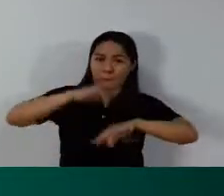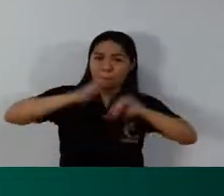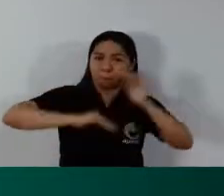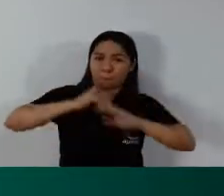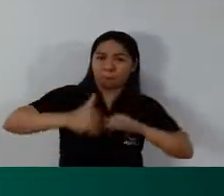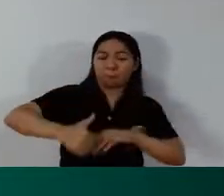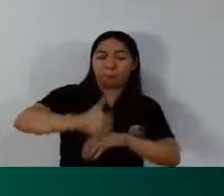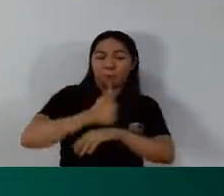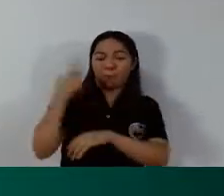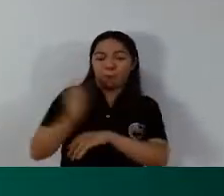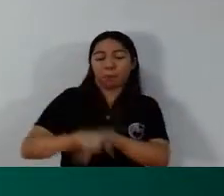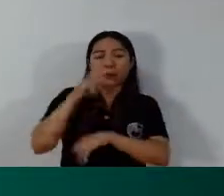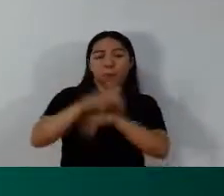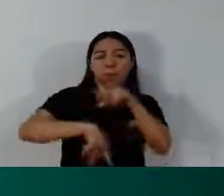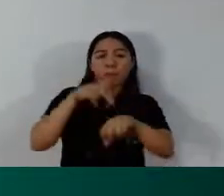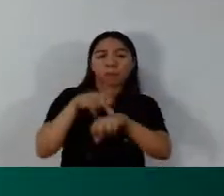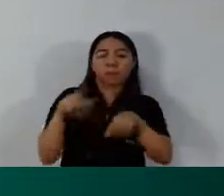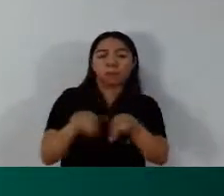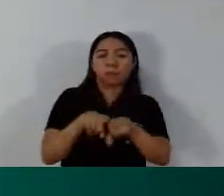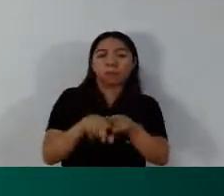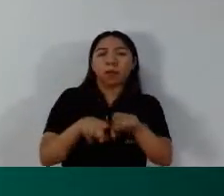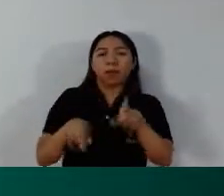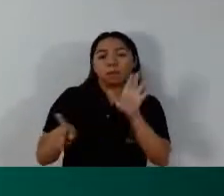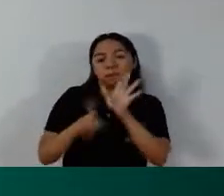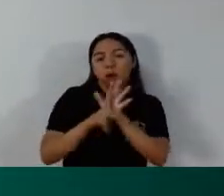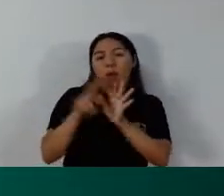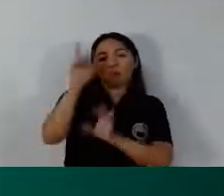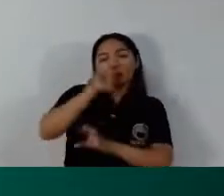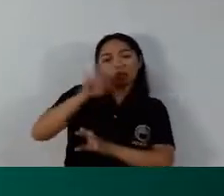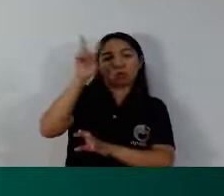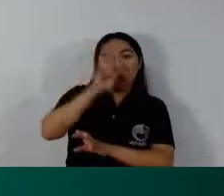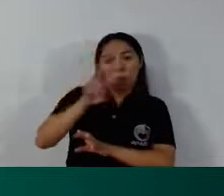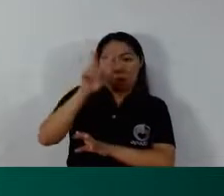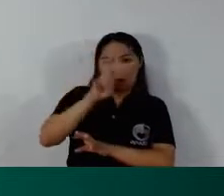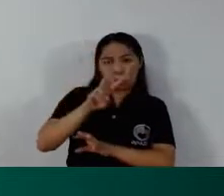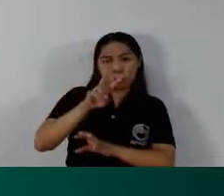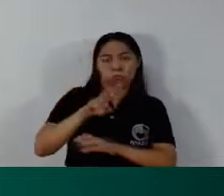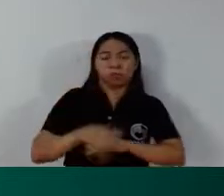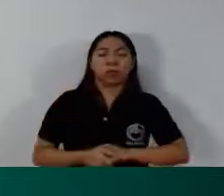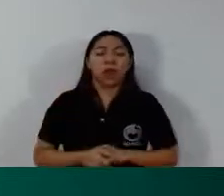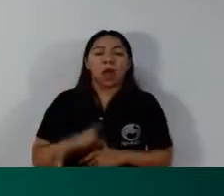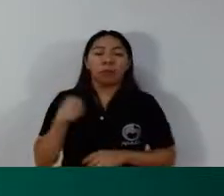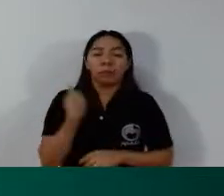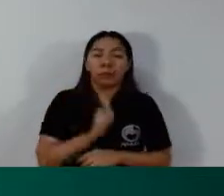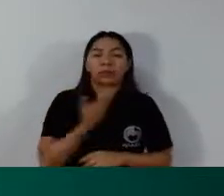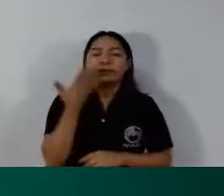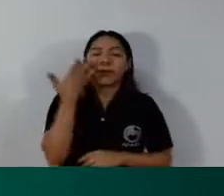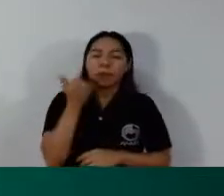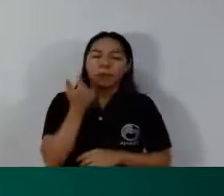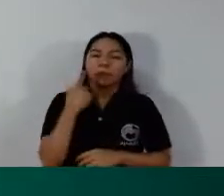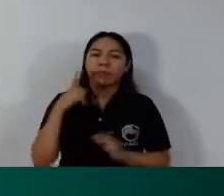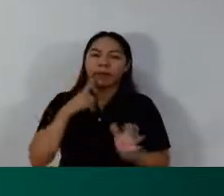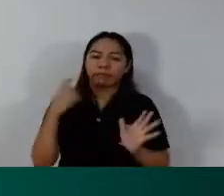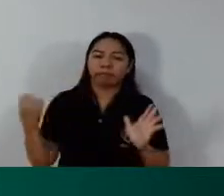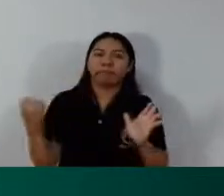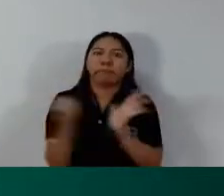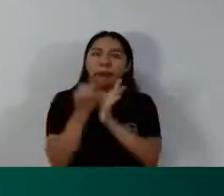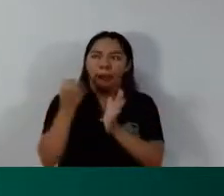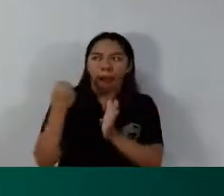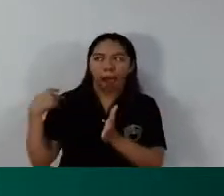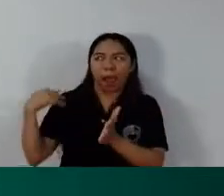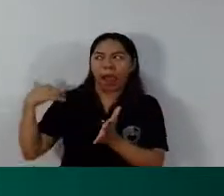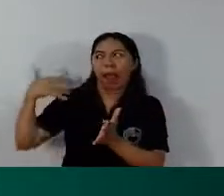EA própria história da educação profissional a gente sabe que existe uma cisão que ela é histórica nós vamos fingir que ela